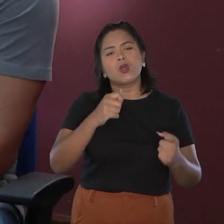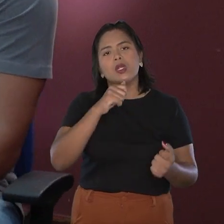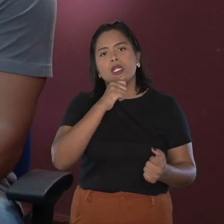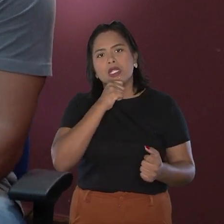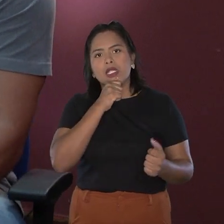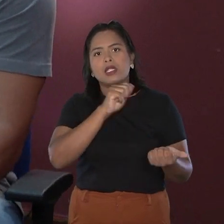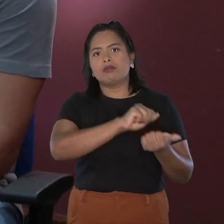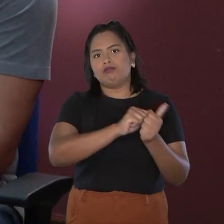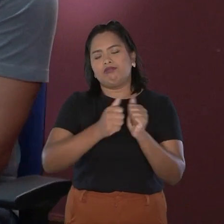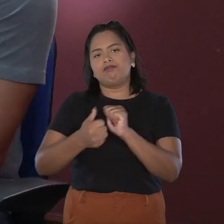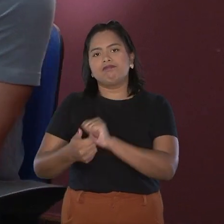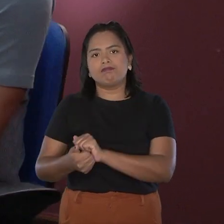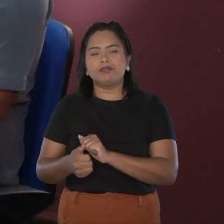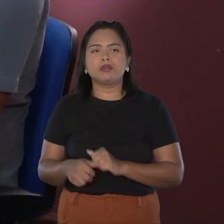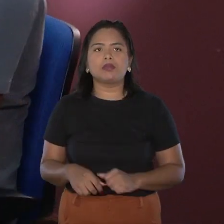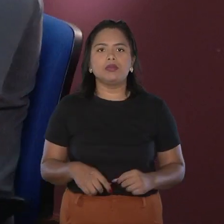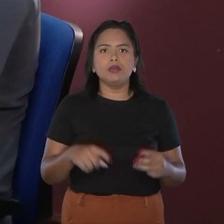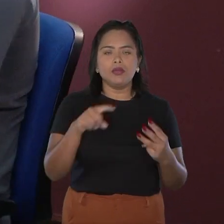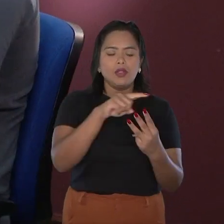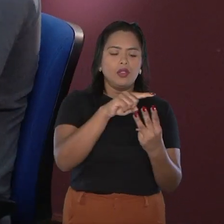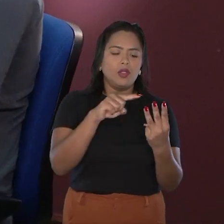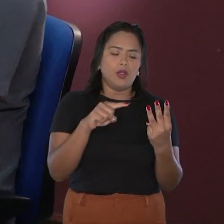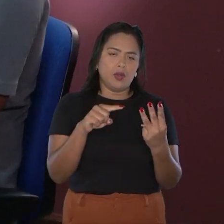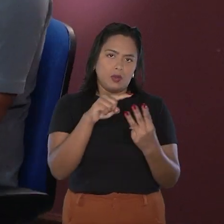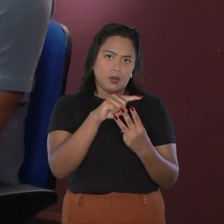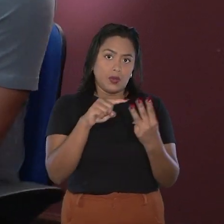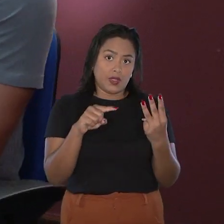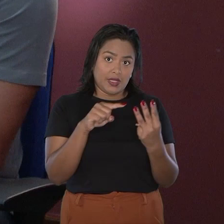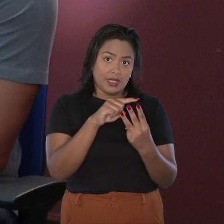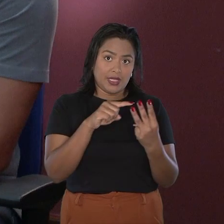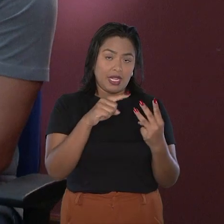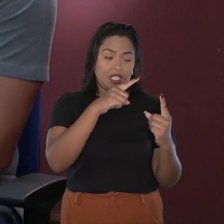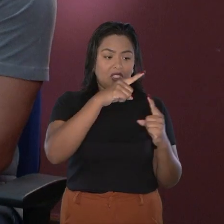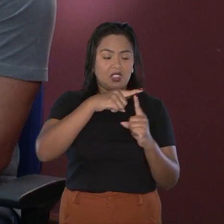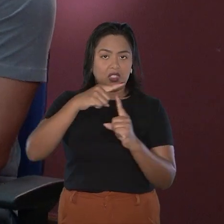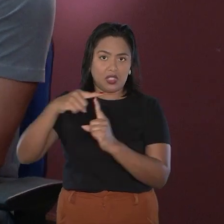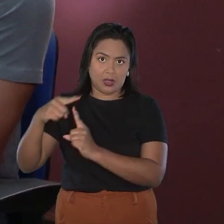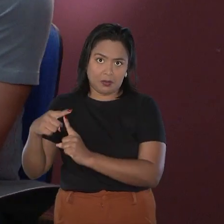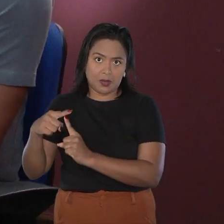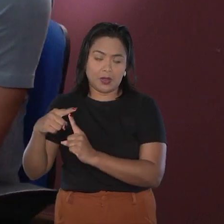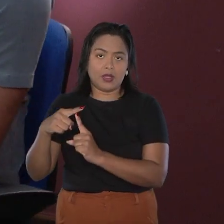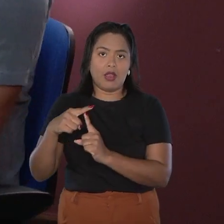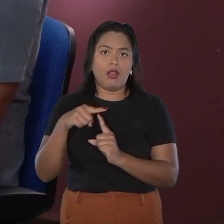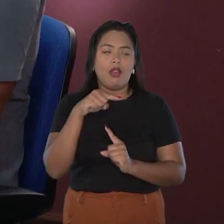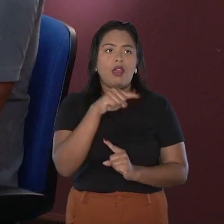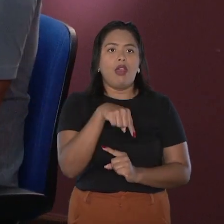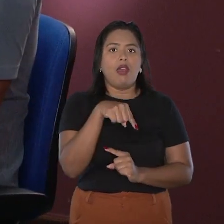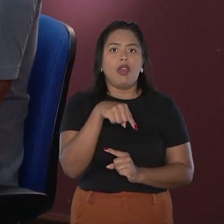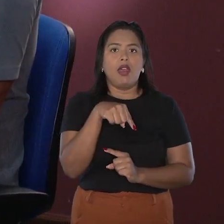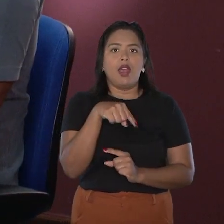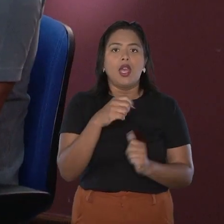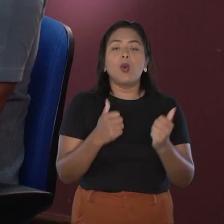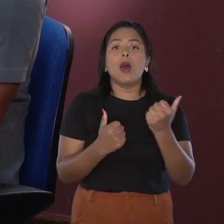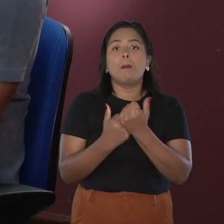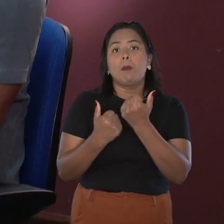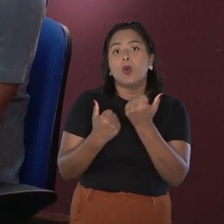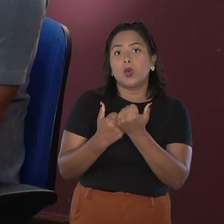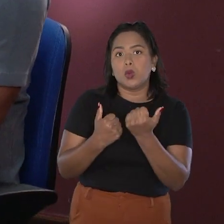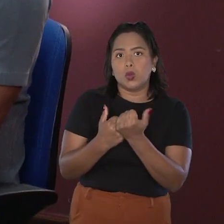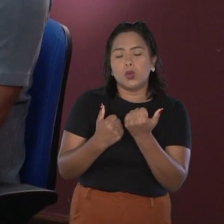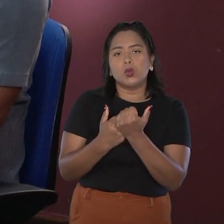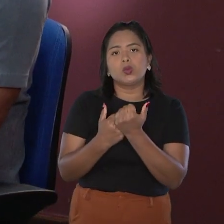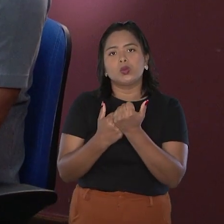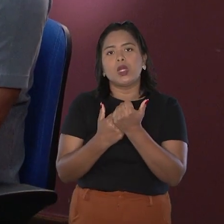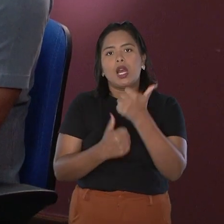níveis como a Laura brilhantemente citou se referem ao nível de suporte de